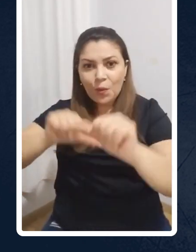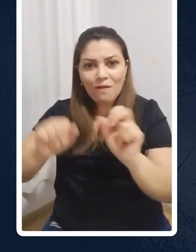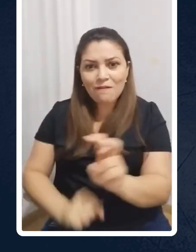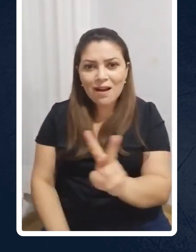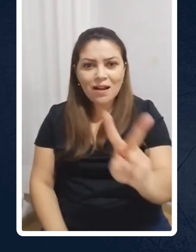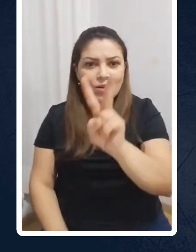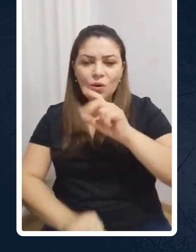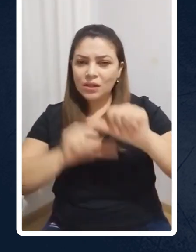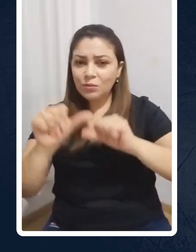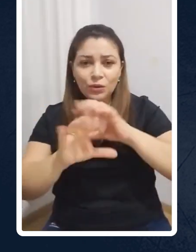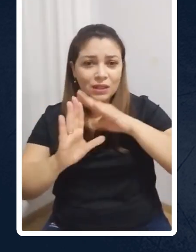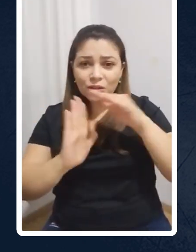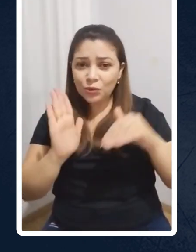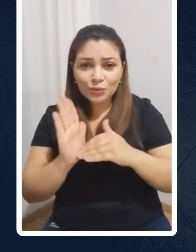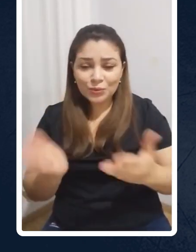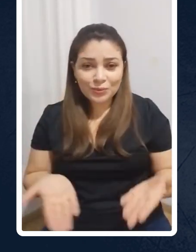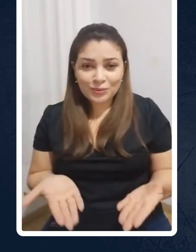E ele disse para mim: